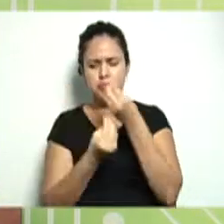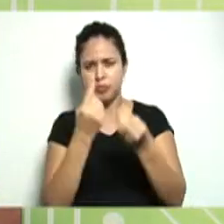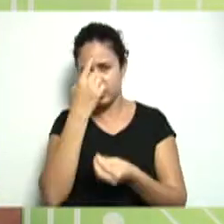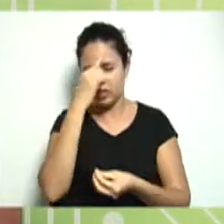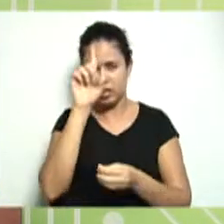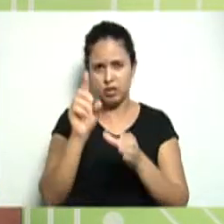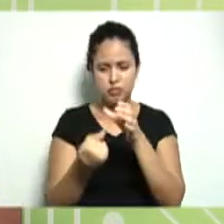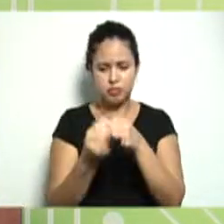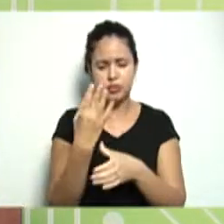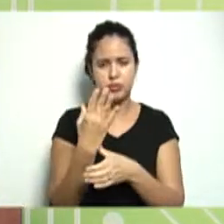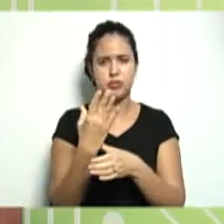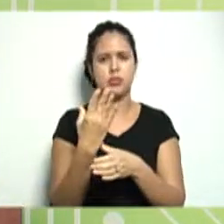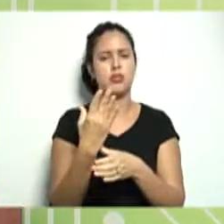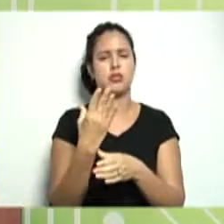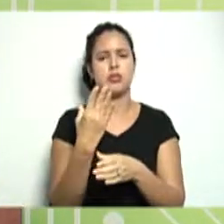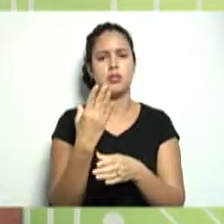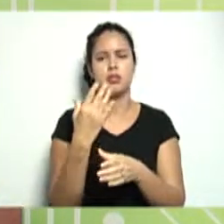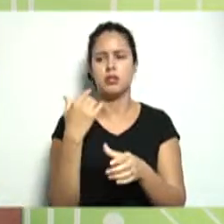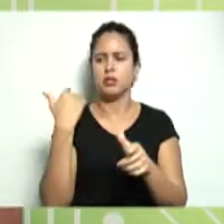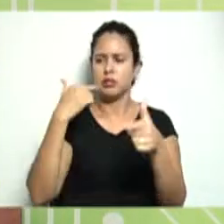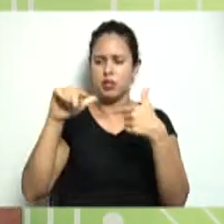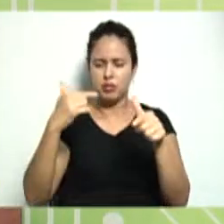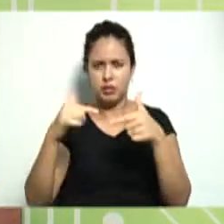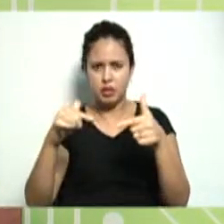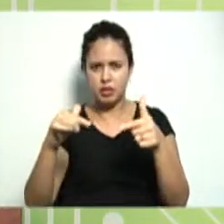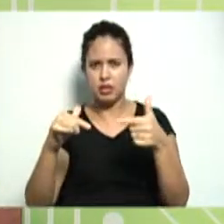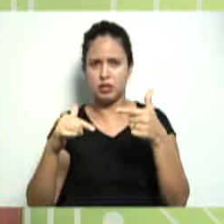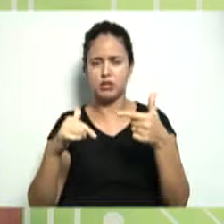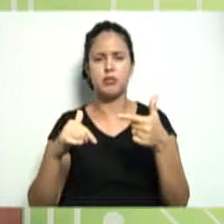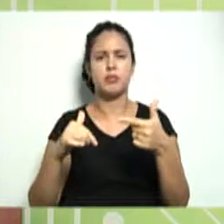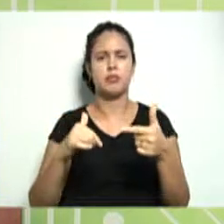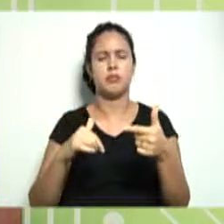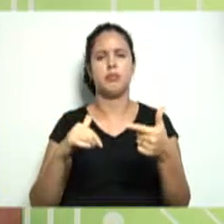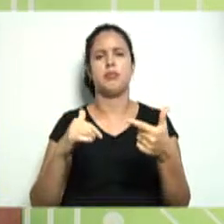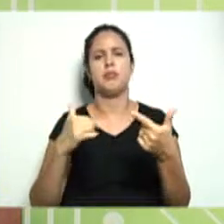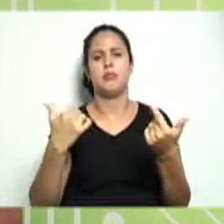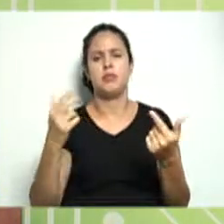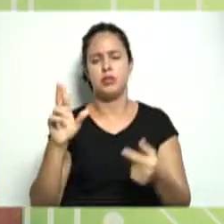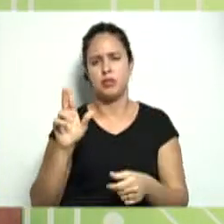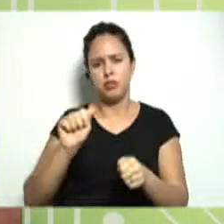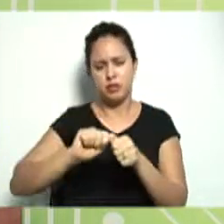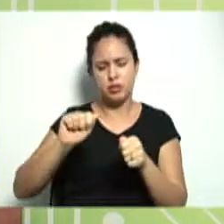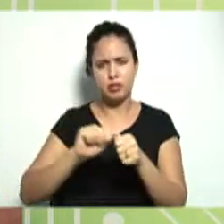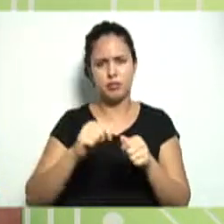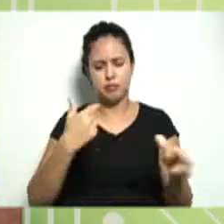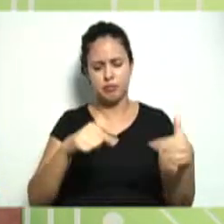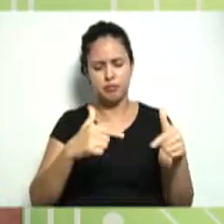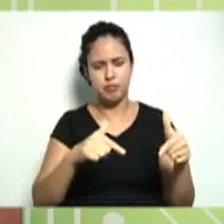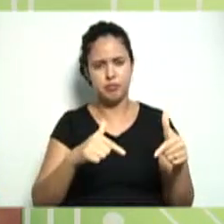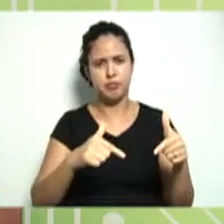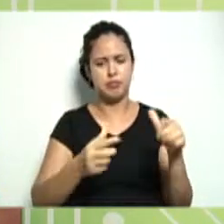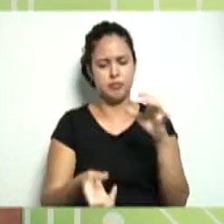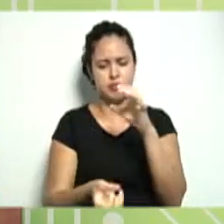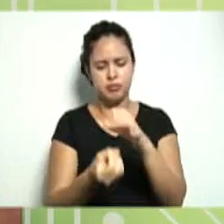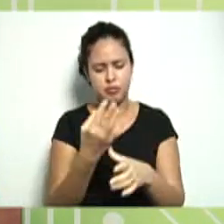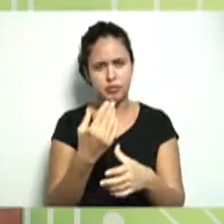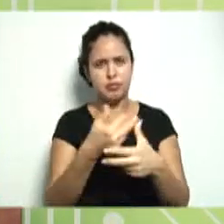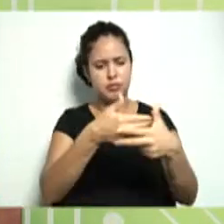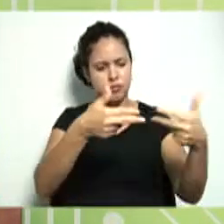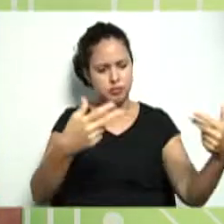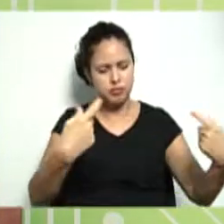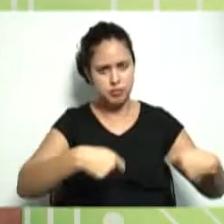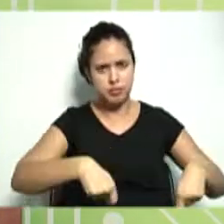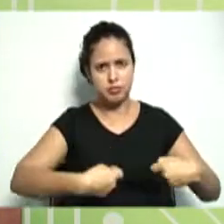criavam uma forma de atuar sobre a natureza, realizar esse trabalho e produzir os bens que eles